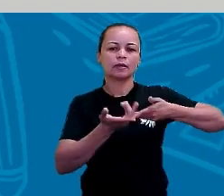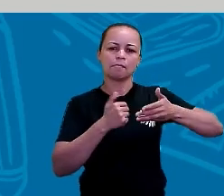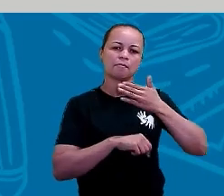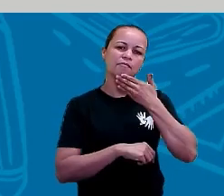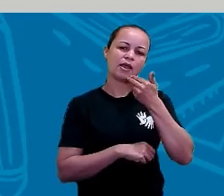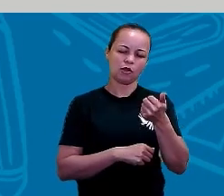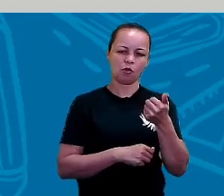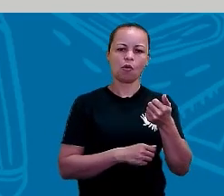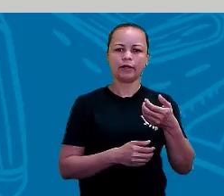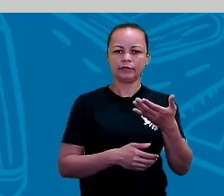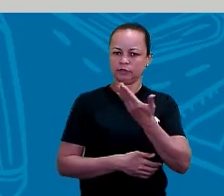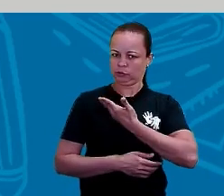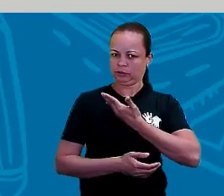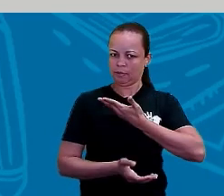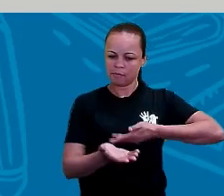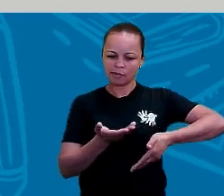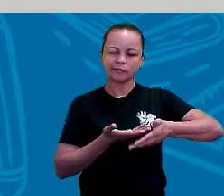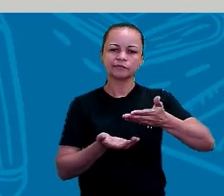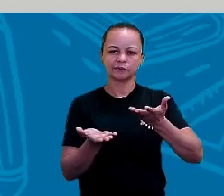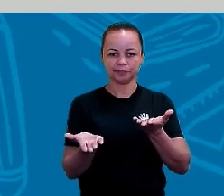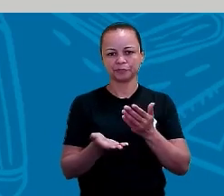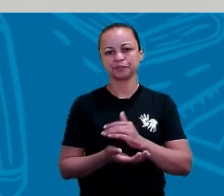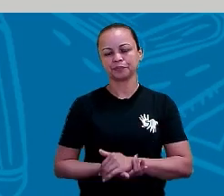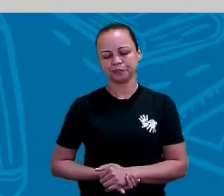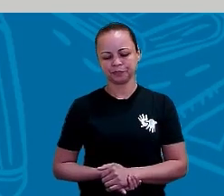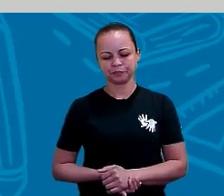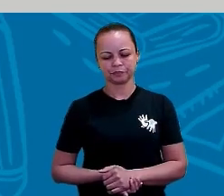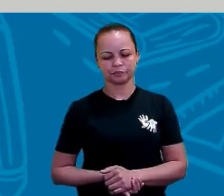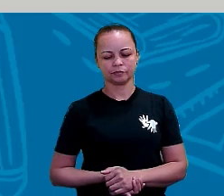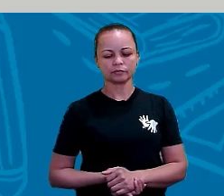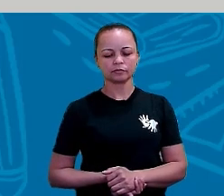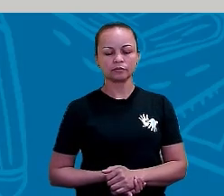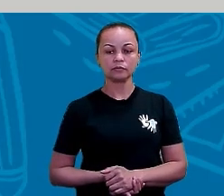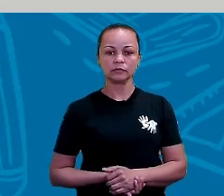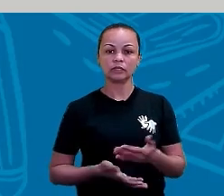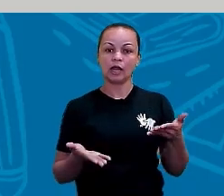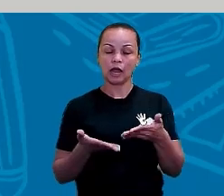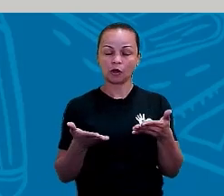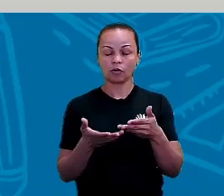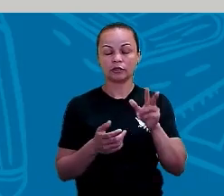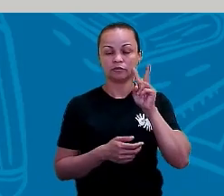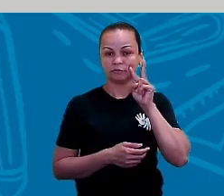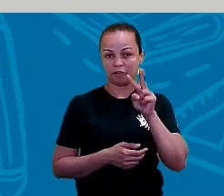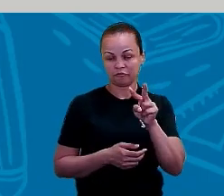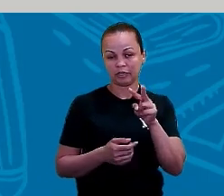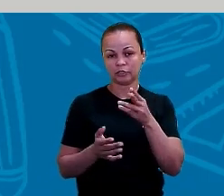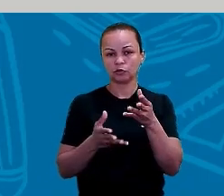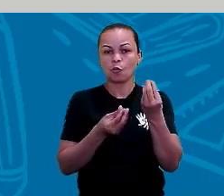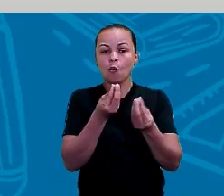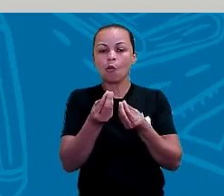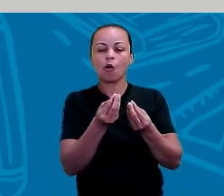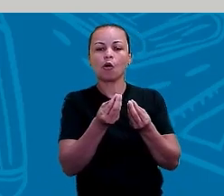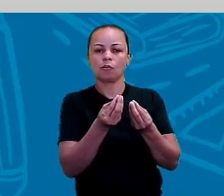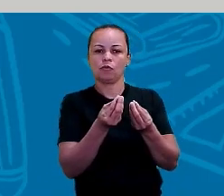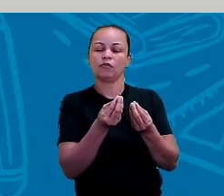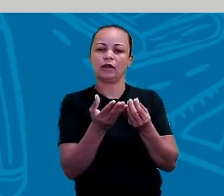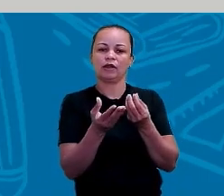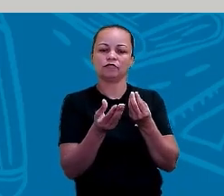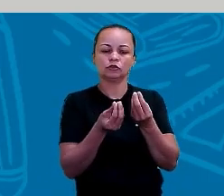de produção, entendeu? Vamos lá, seguindo. A gente tá vendo como é que funciona uma indústria e